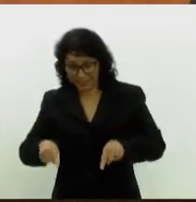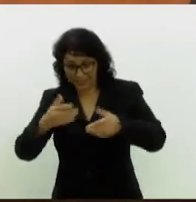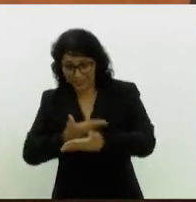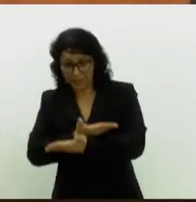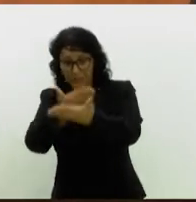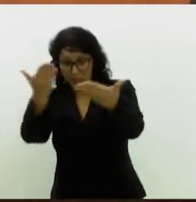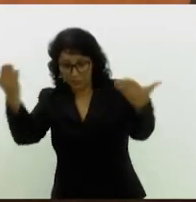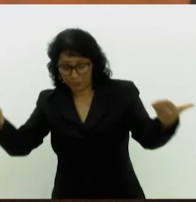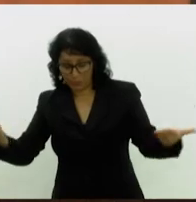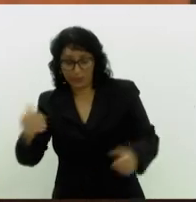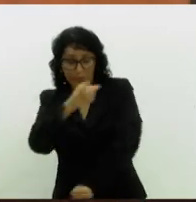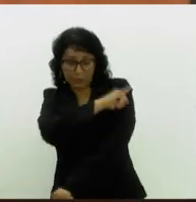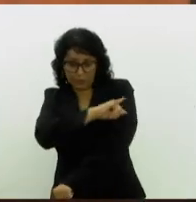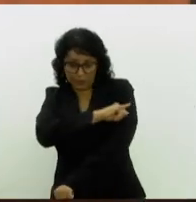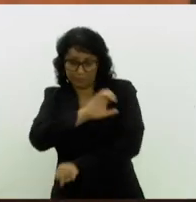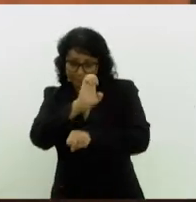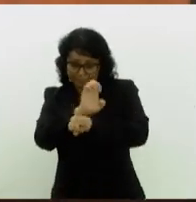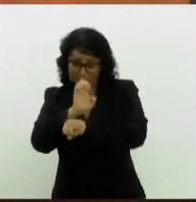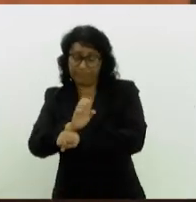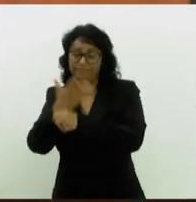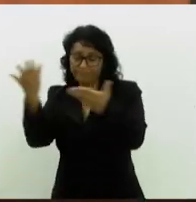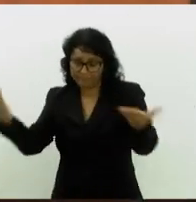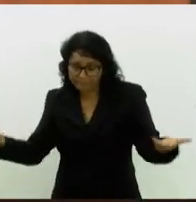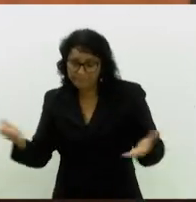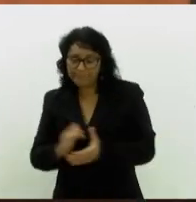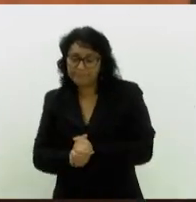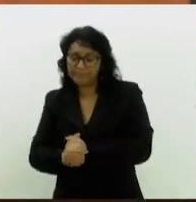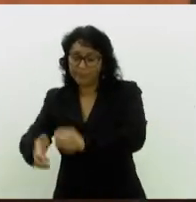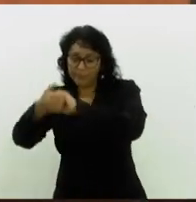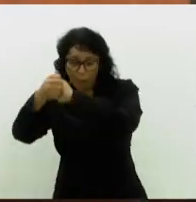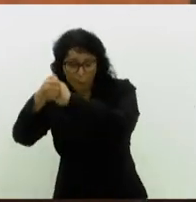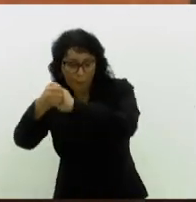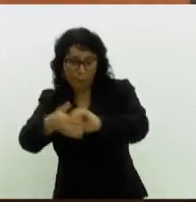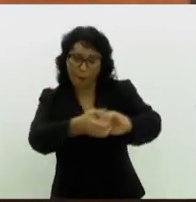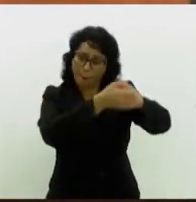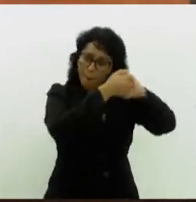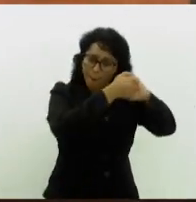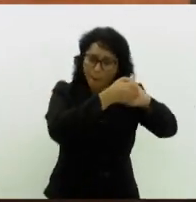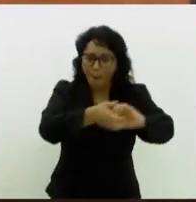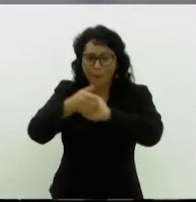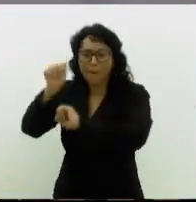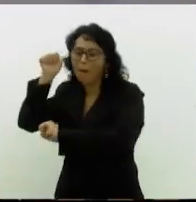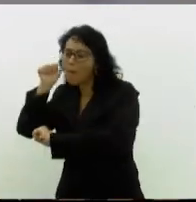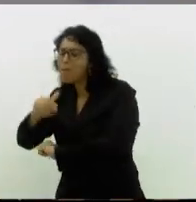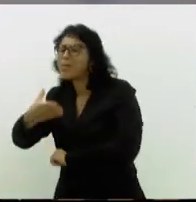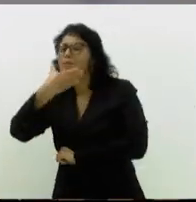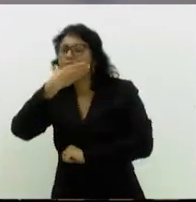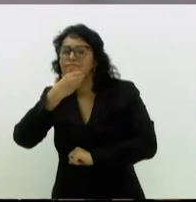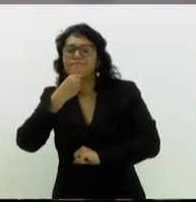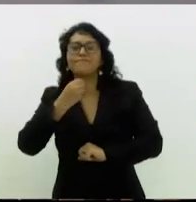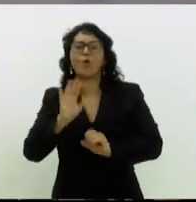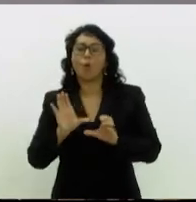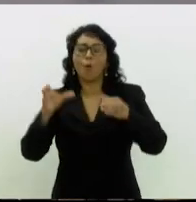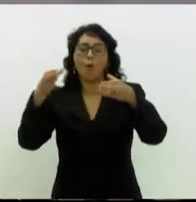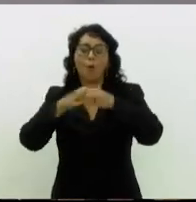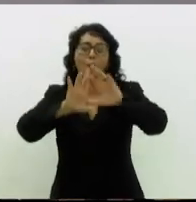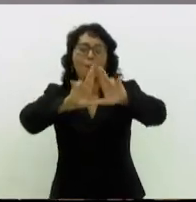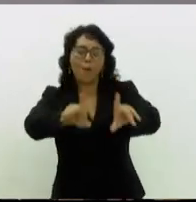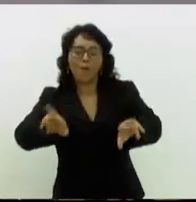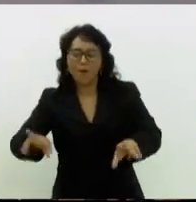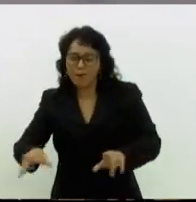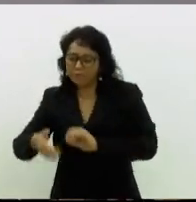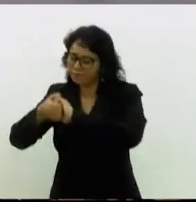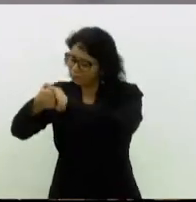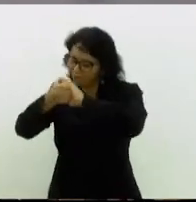Estado do Rio de Janeiro companheiros e companheiras do fosp companheiros e companheiras das diferentes categorias que estão